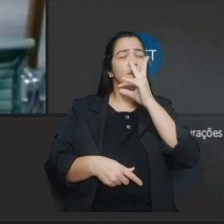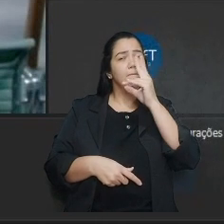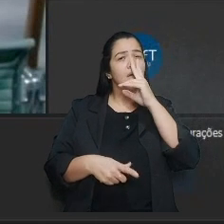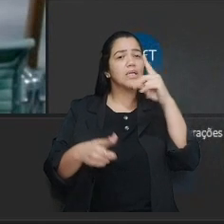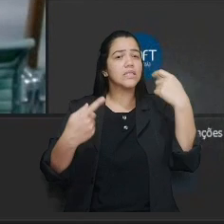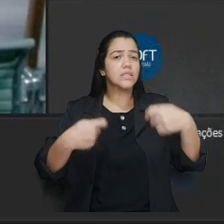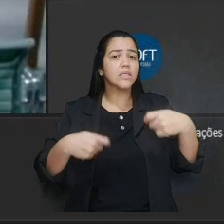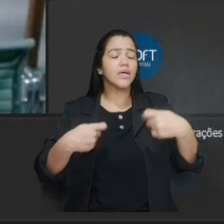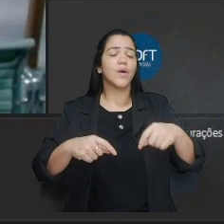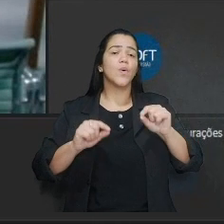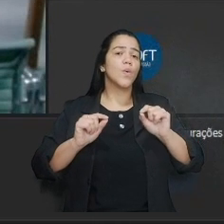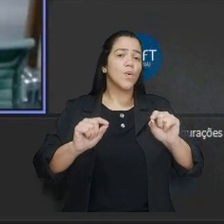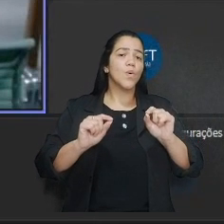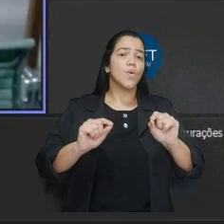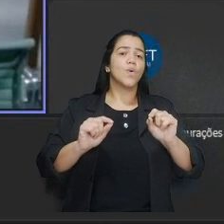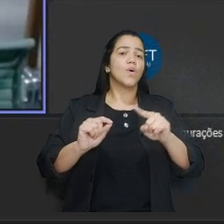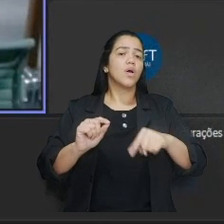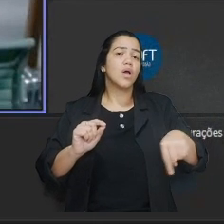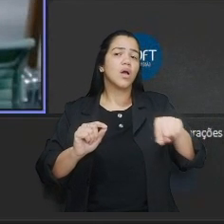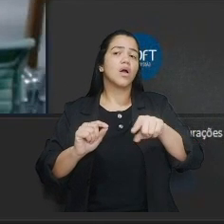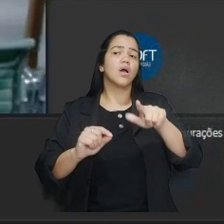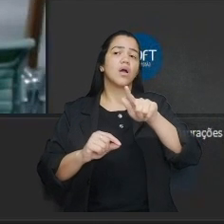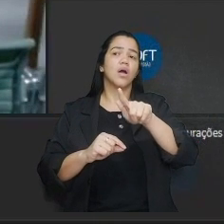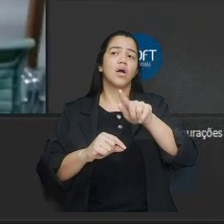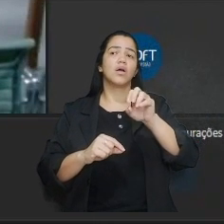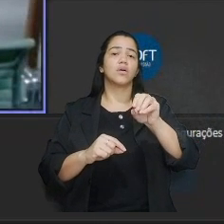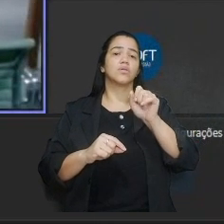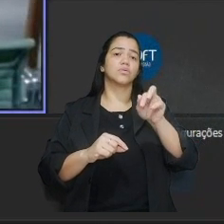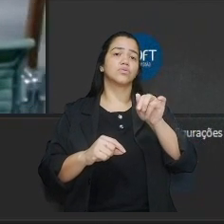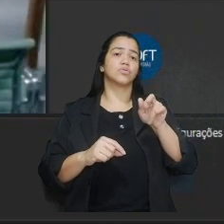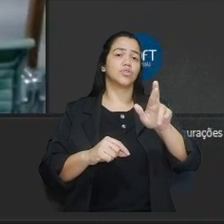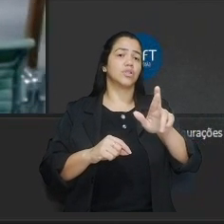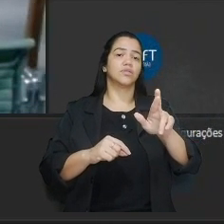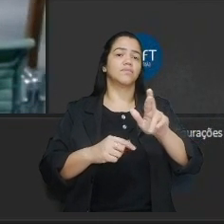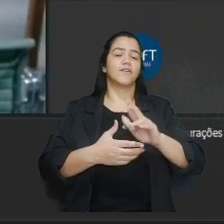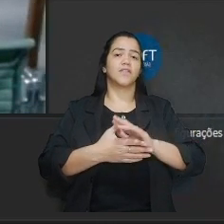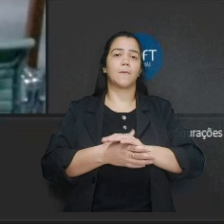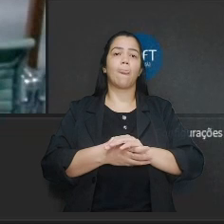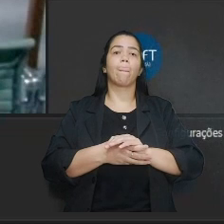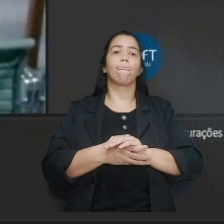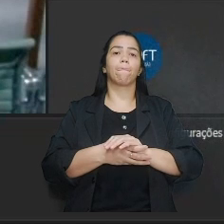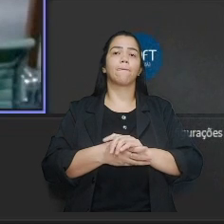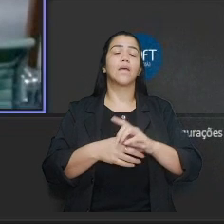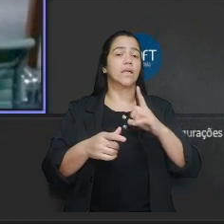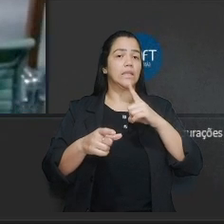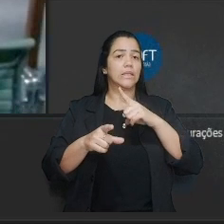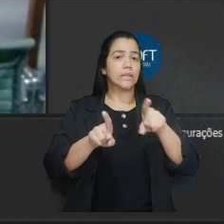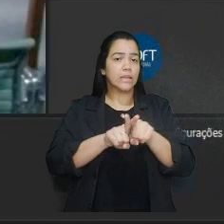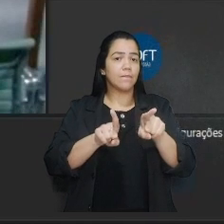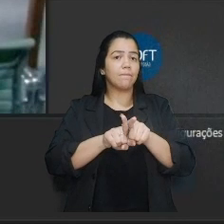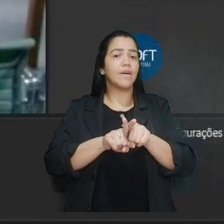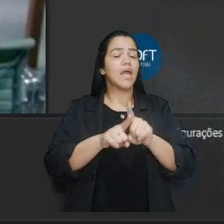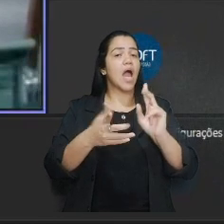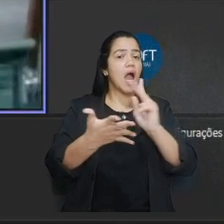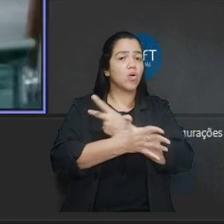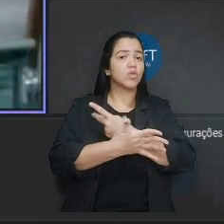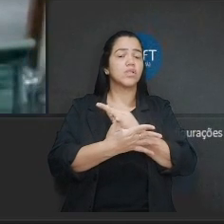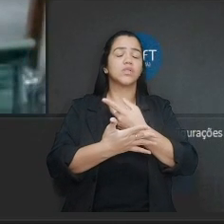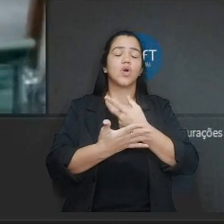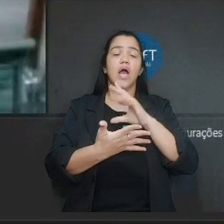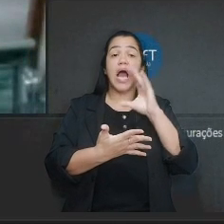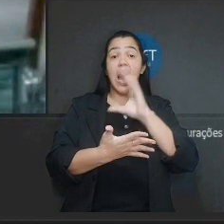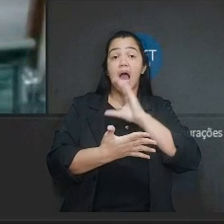já era suficiente na visão da Goodyear, para a concessão da tutela antecipada, mas ele